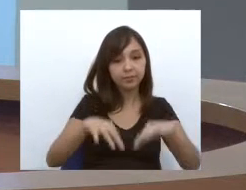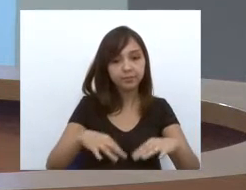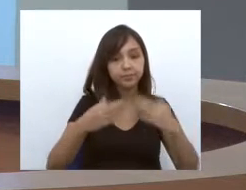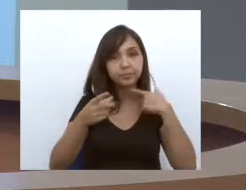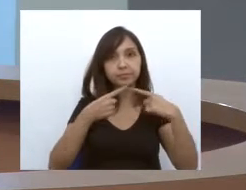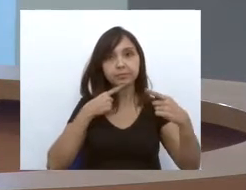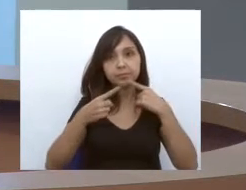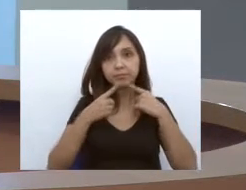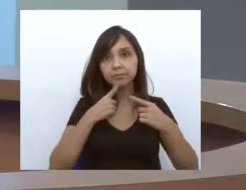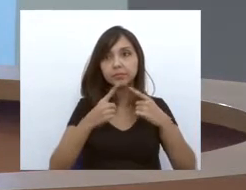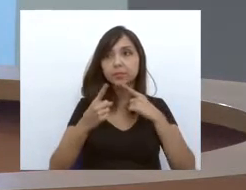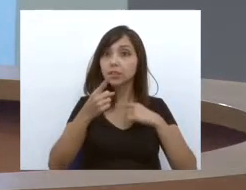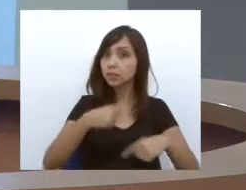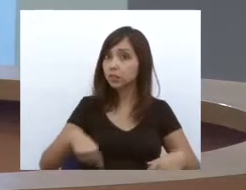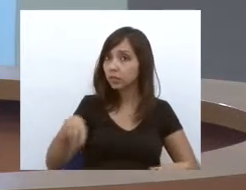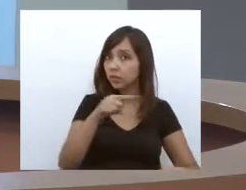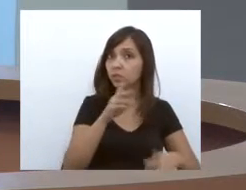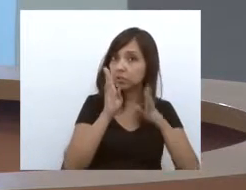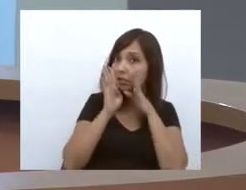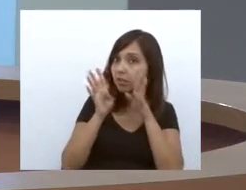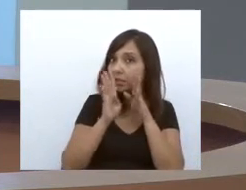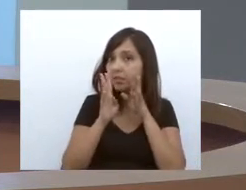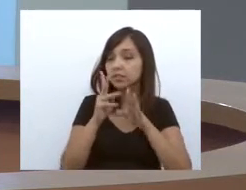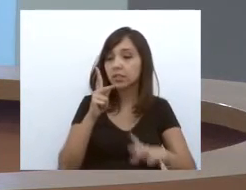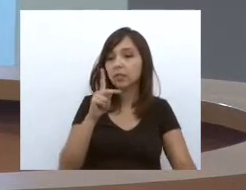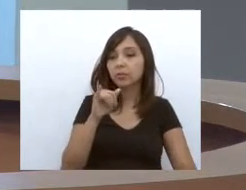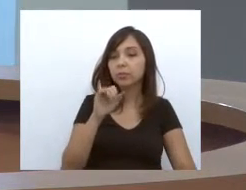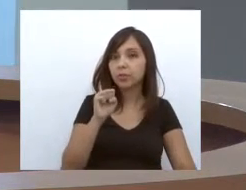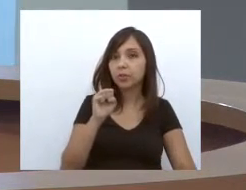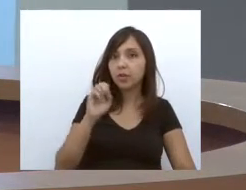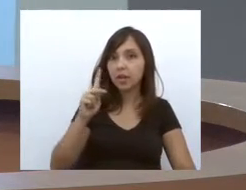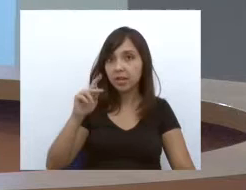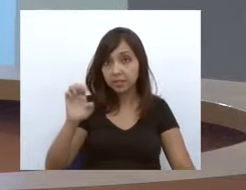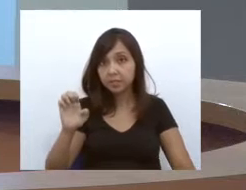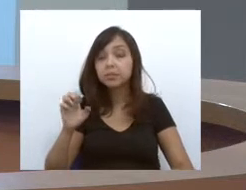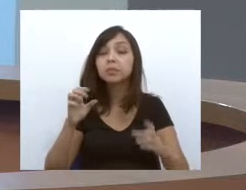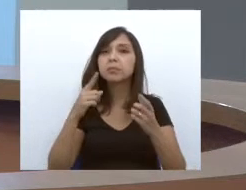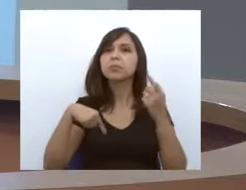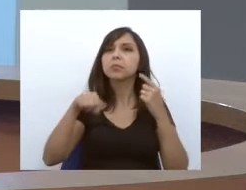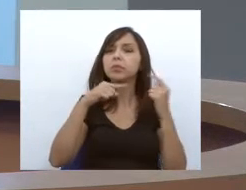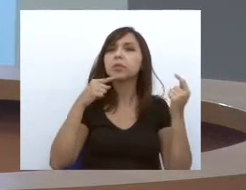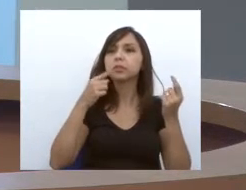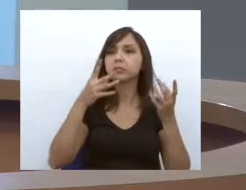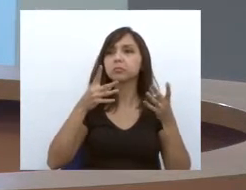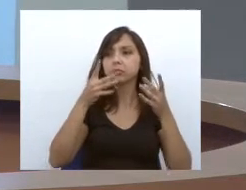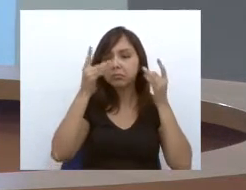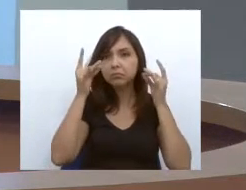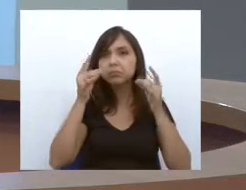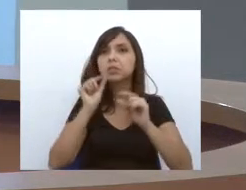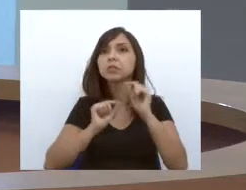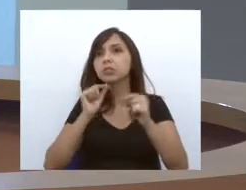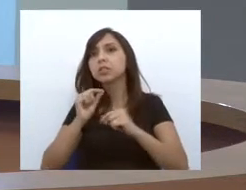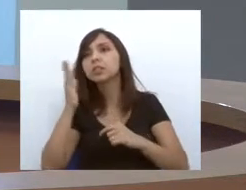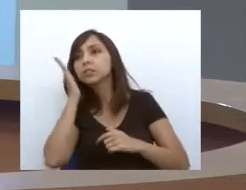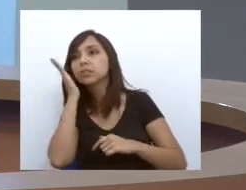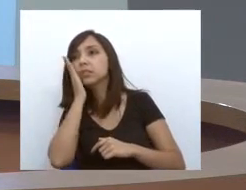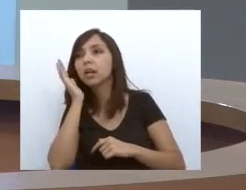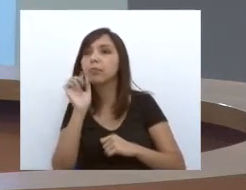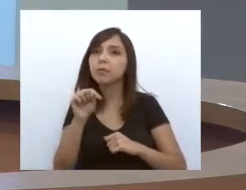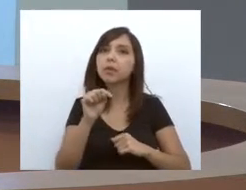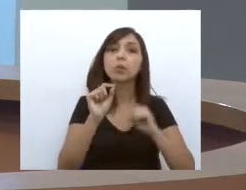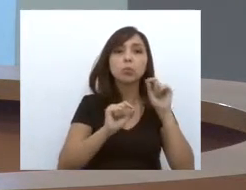vereadores, nós temos que ouvir da PESP para nós relatarmos, para sabermos